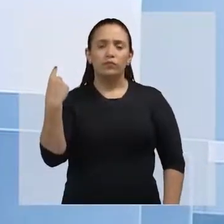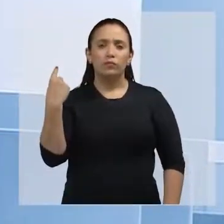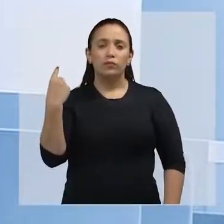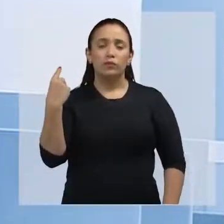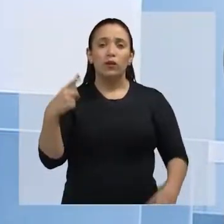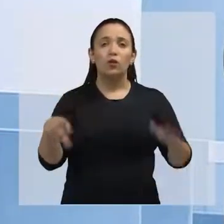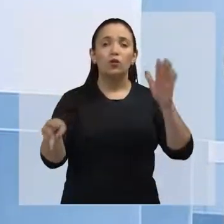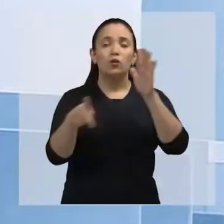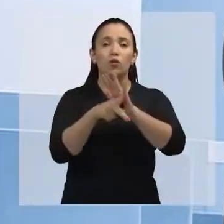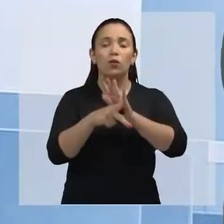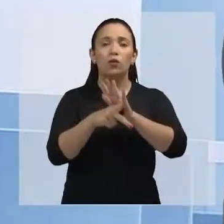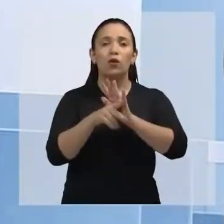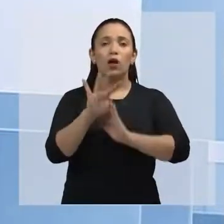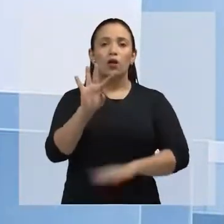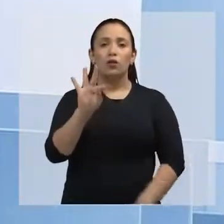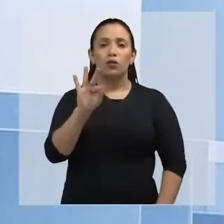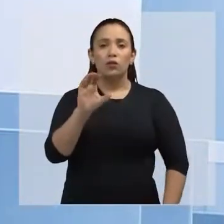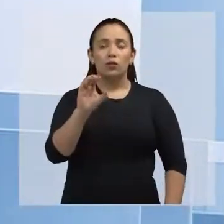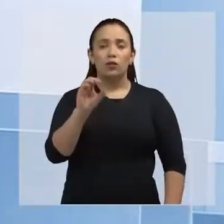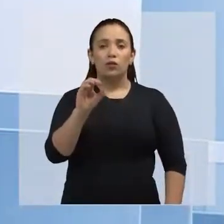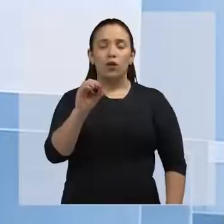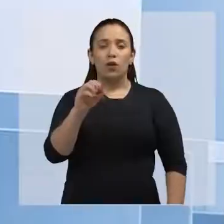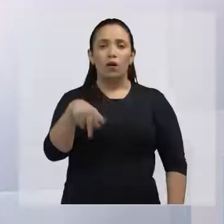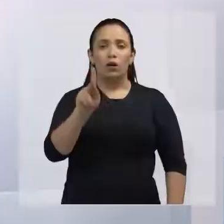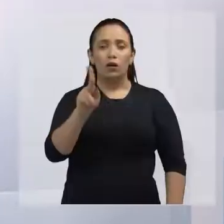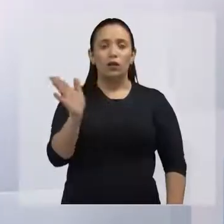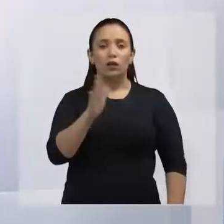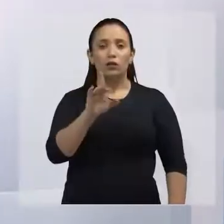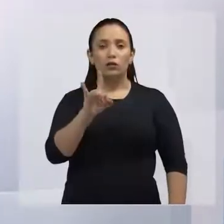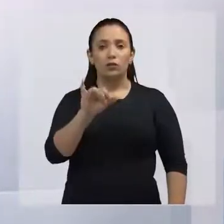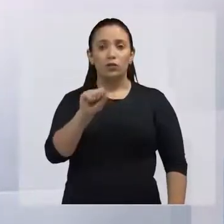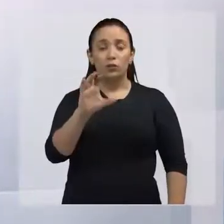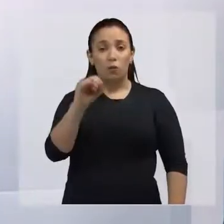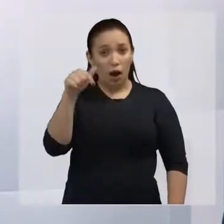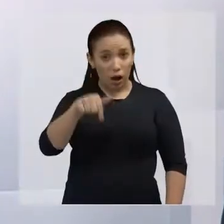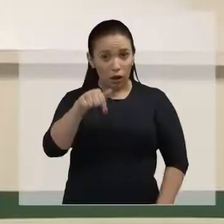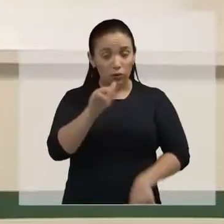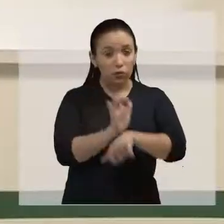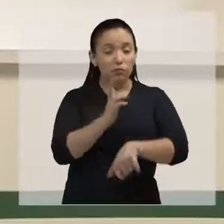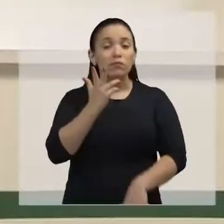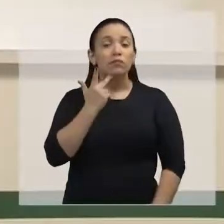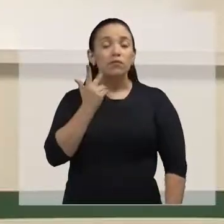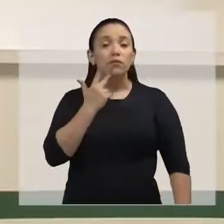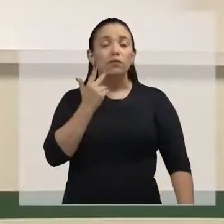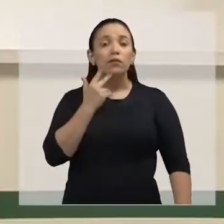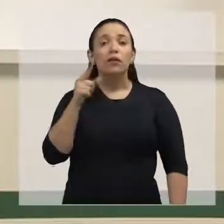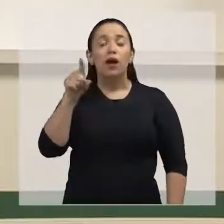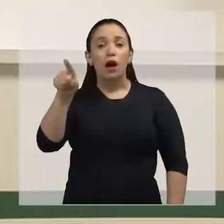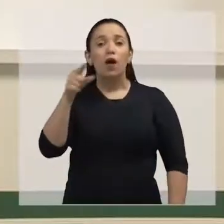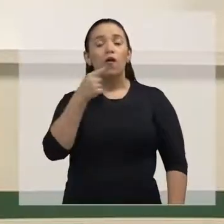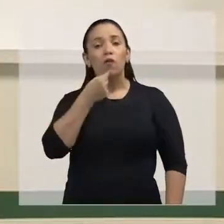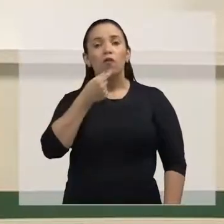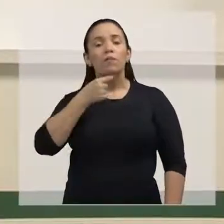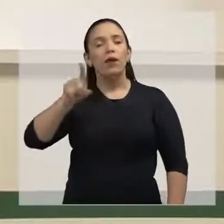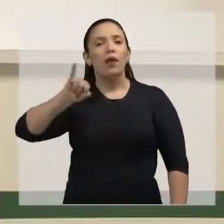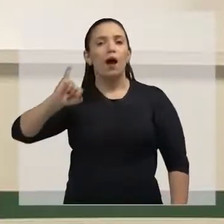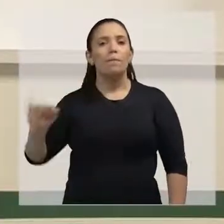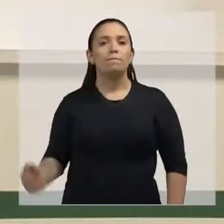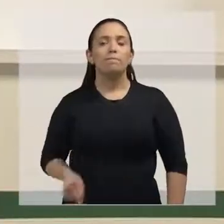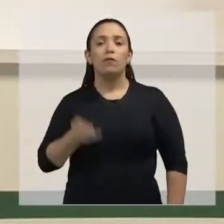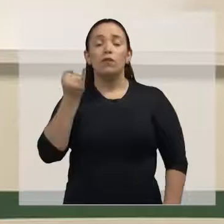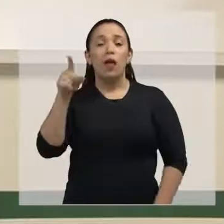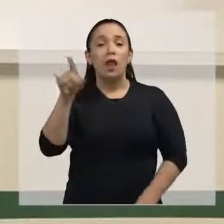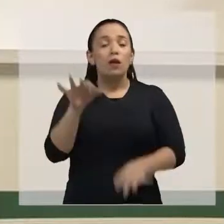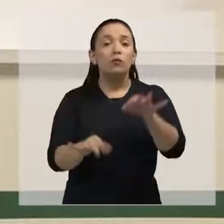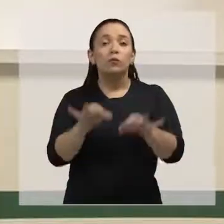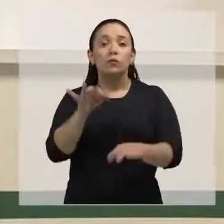o dono da Toque Disso, lembra da Toque Disso? Para quem não conhece... Foi aqui no estado de Ceará. Esse rapaz, ele usou o transitado julgado. Ele